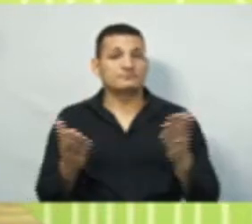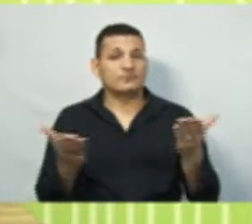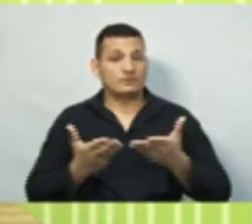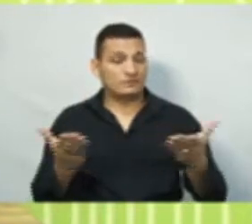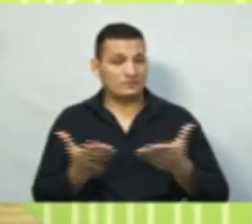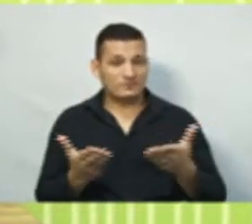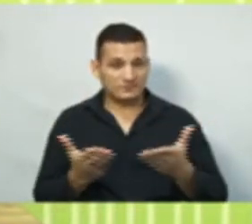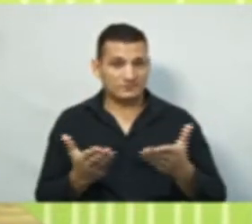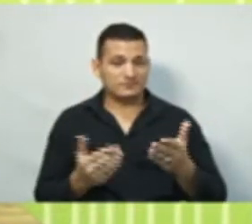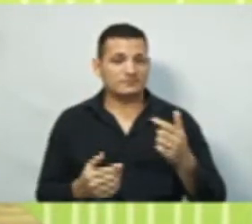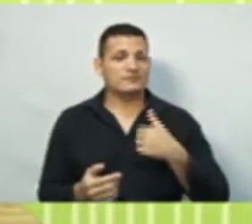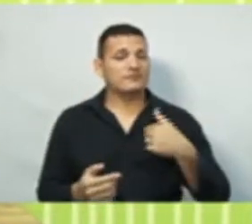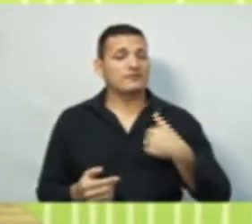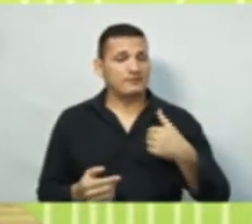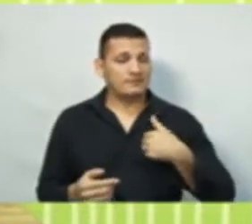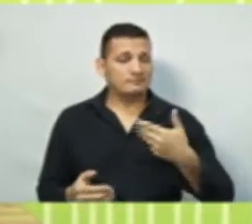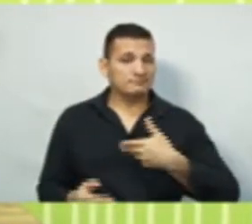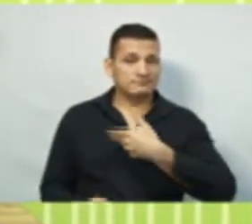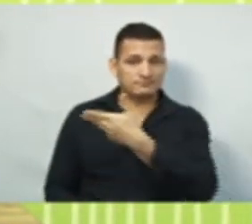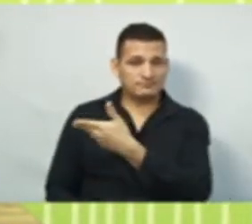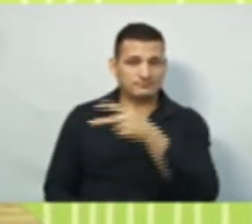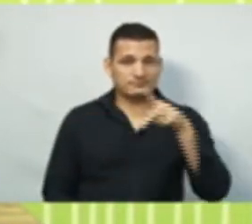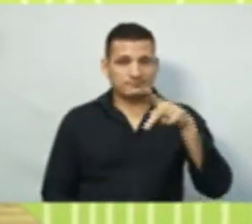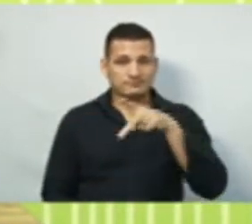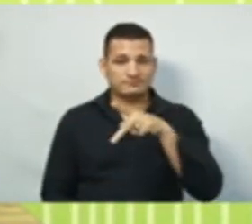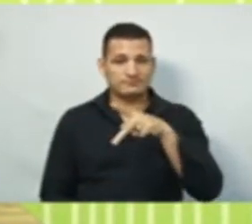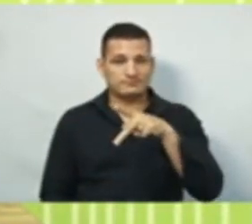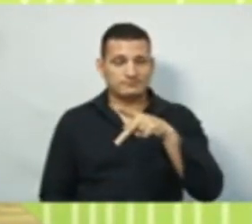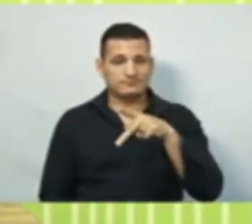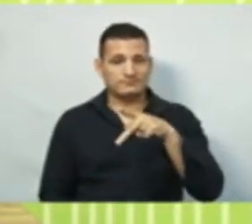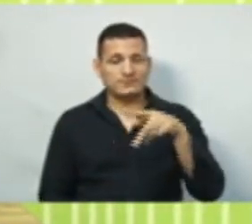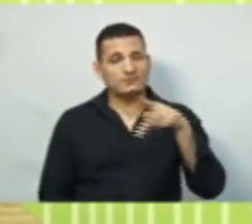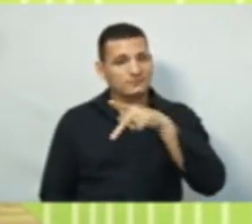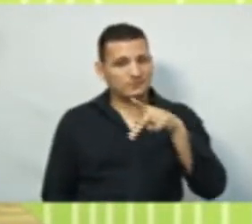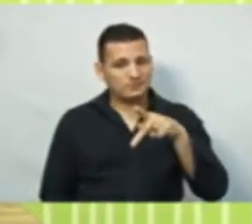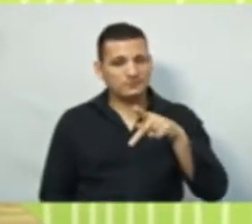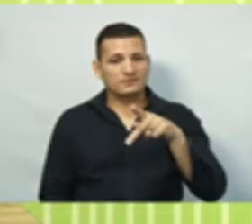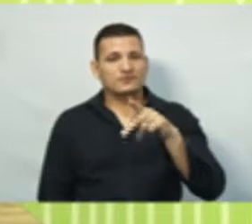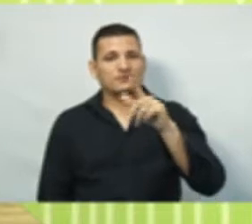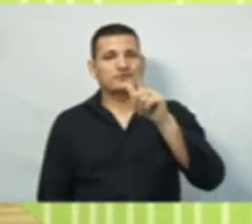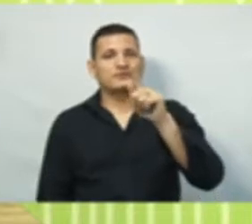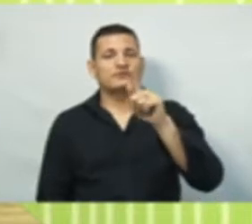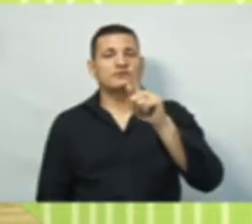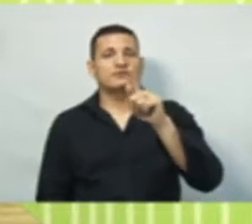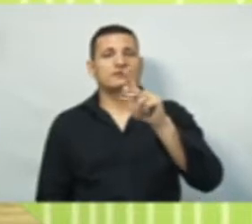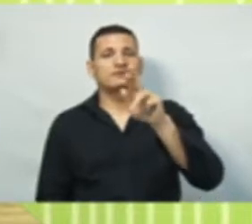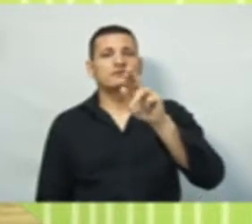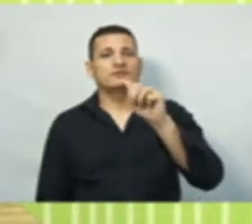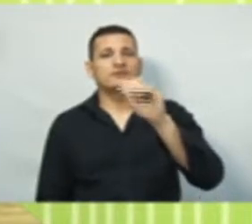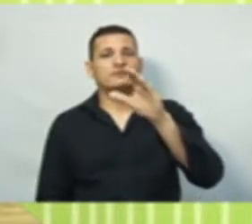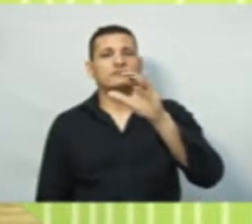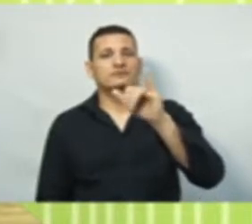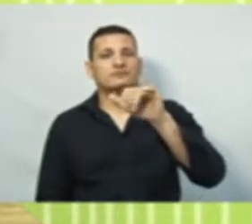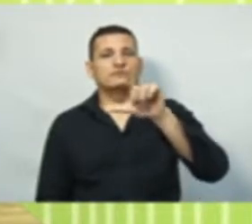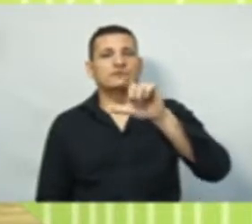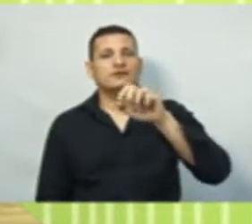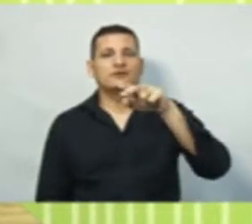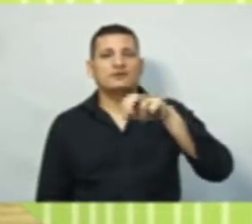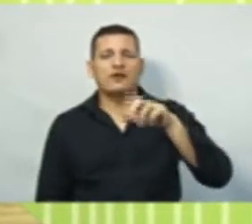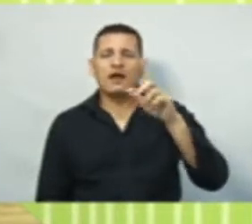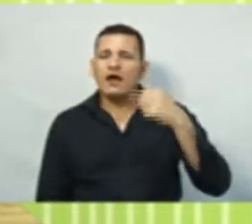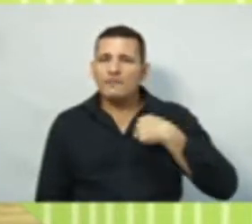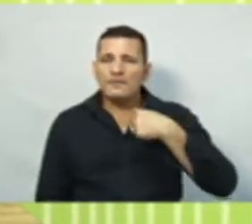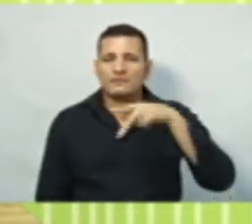Hoje eu estou com a professora Gracilene me assistindo. Foi a minha professora de língua portuguesa. Estou